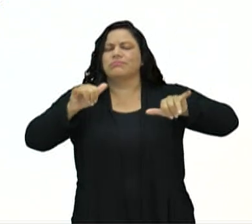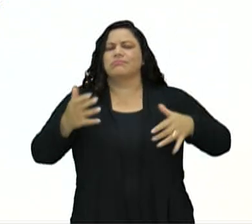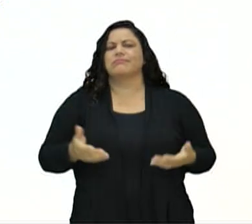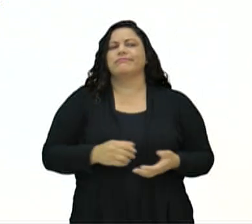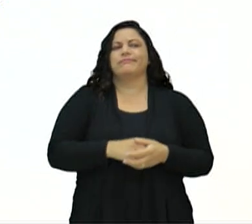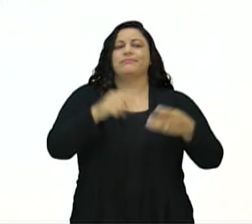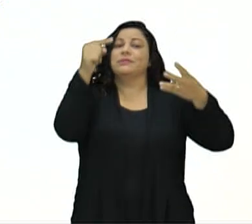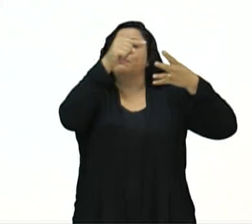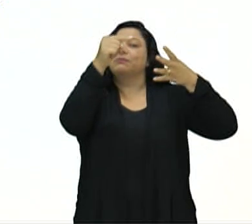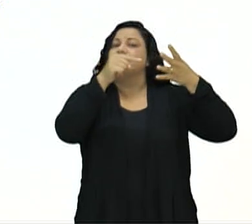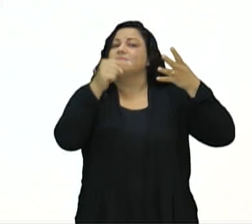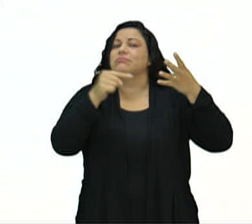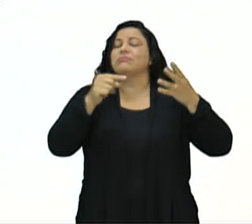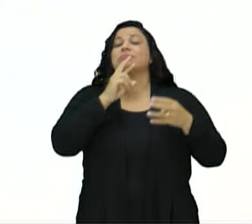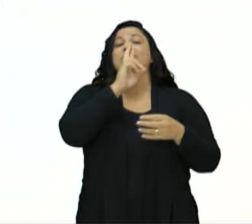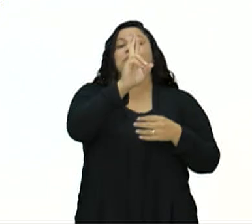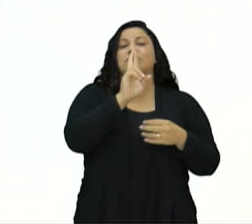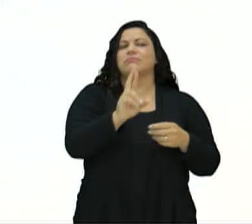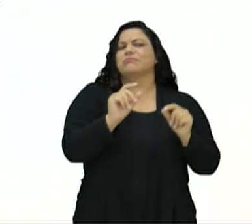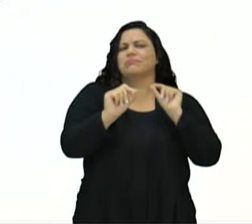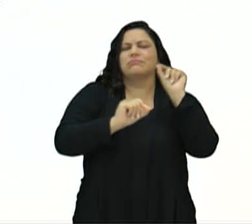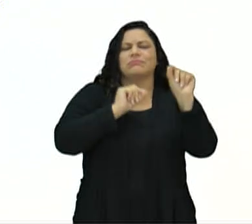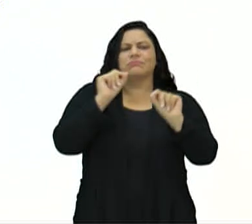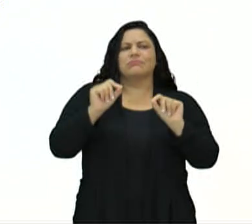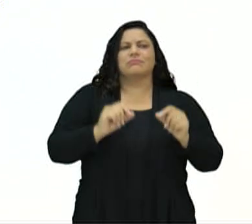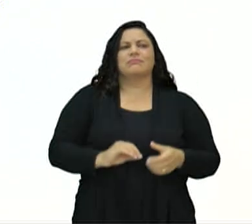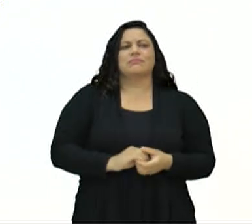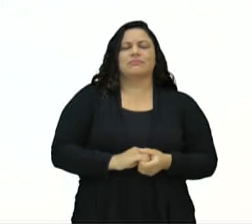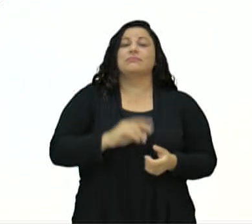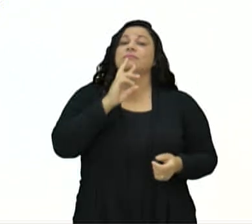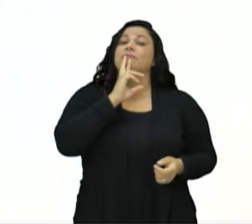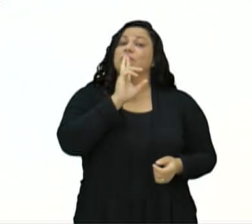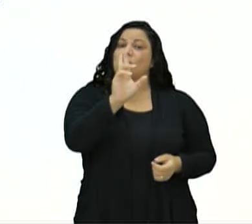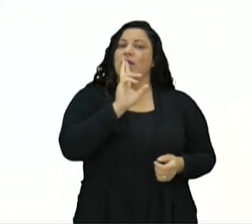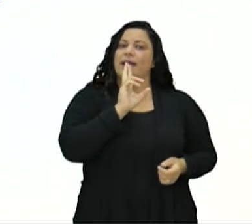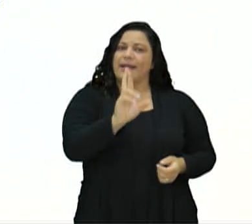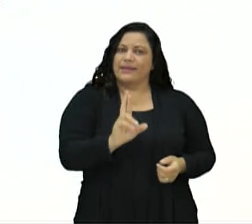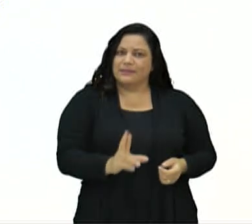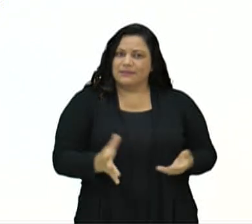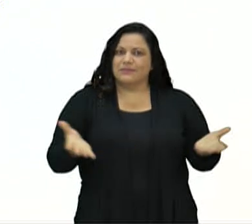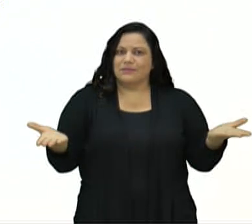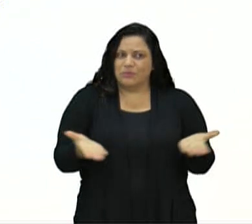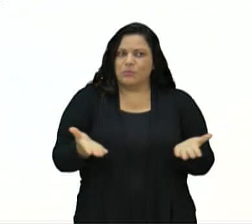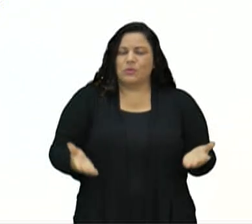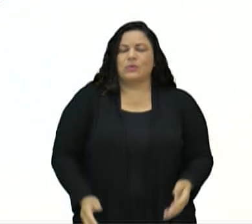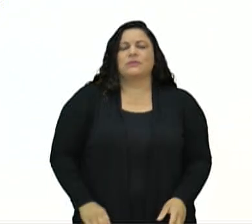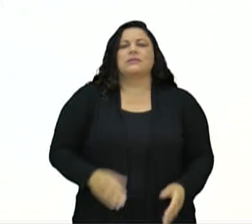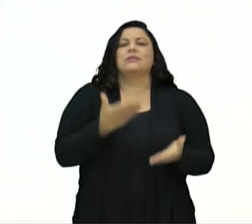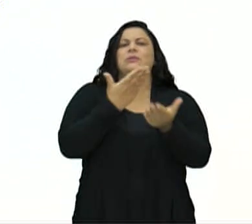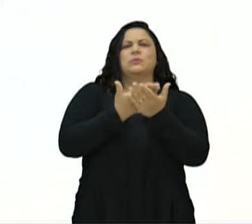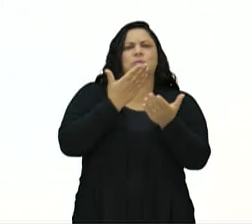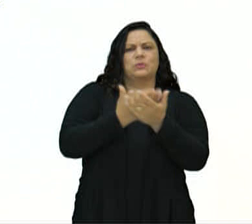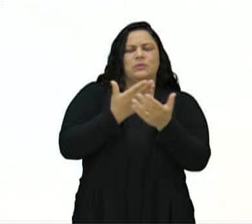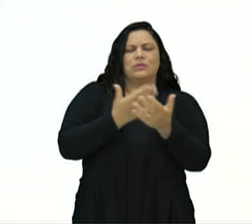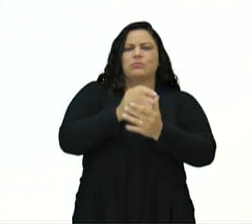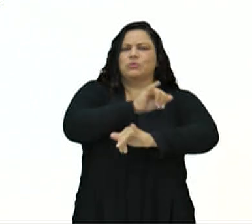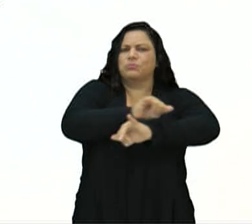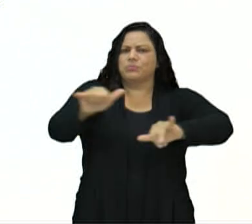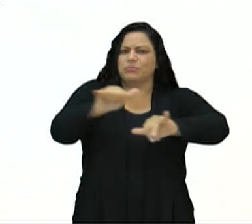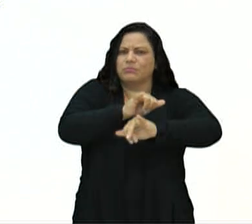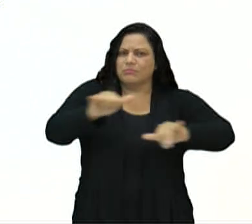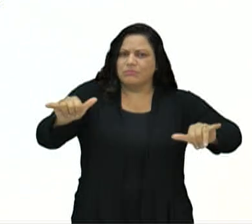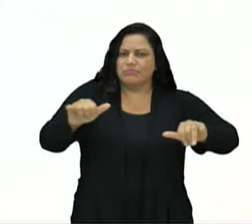historieta, monográficas ou carta? Então temos aí a resposta. Hoje nós estudamos sobre os classificados,